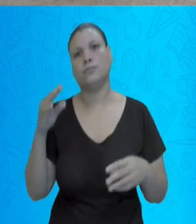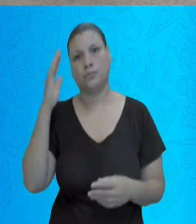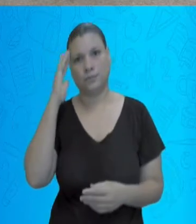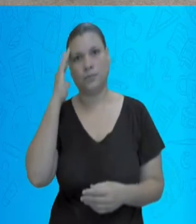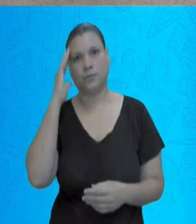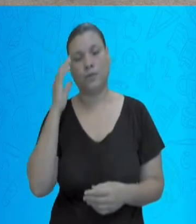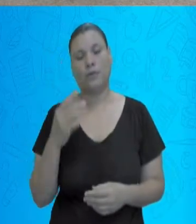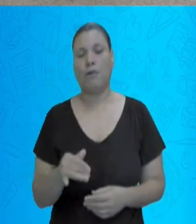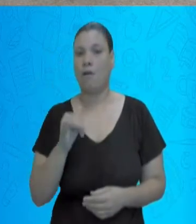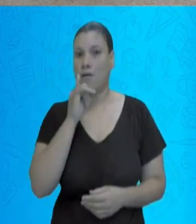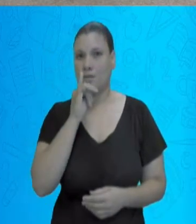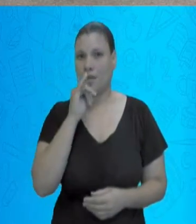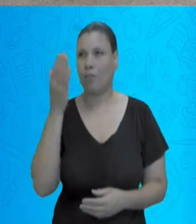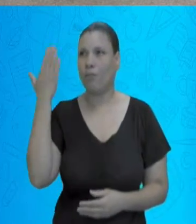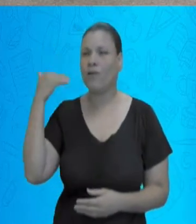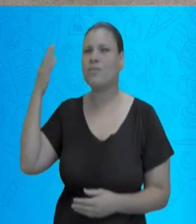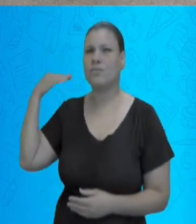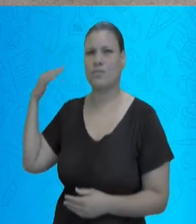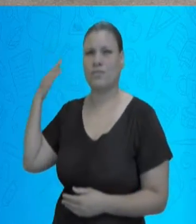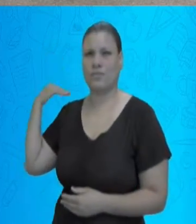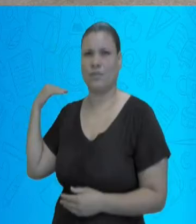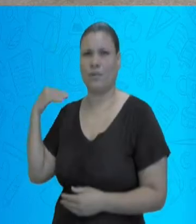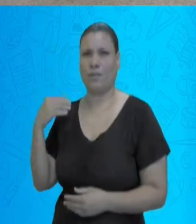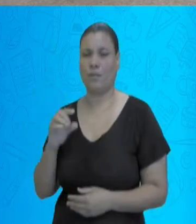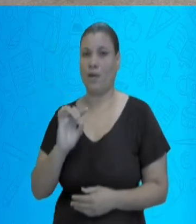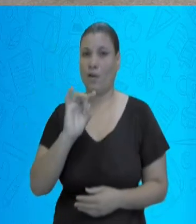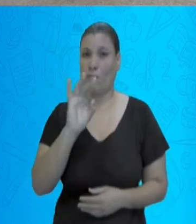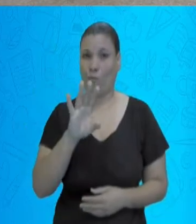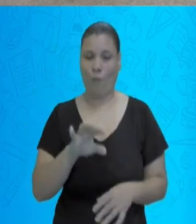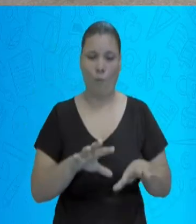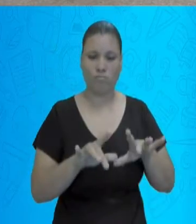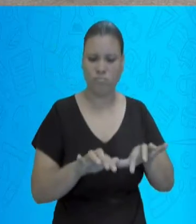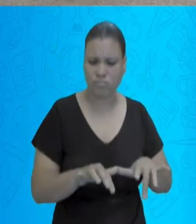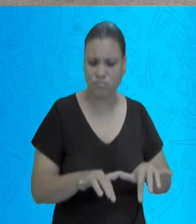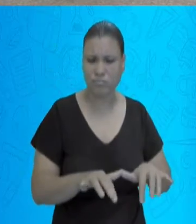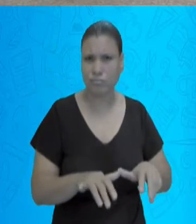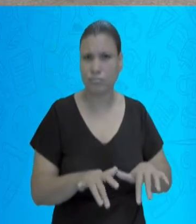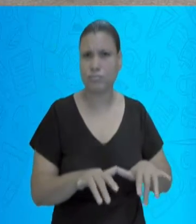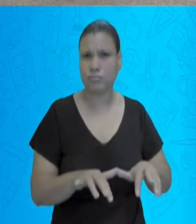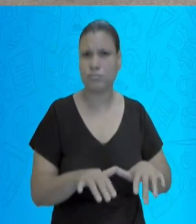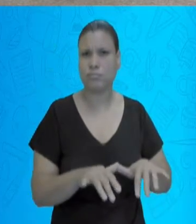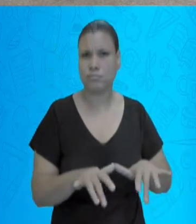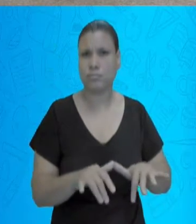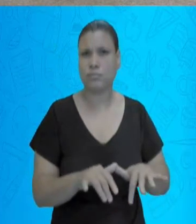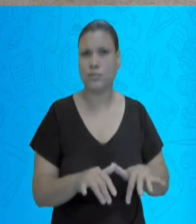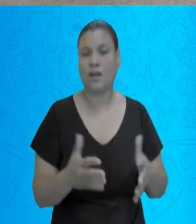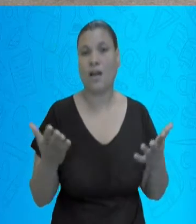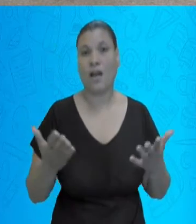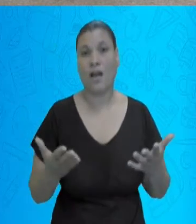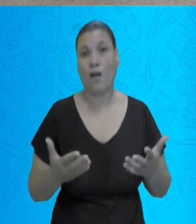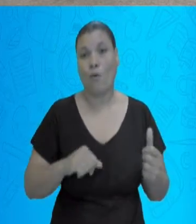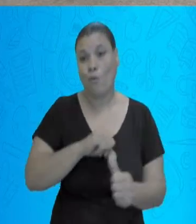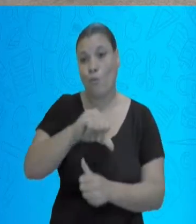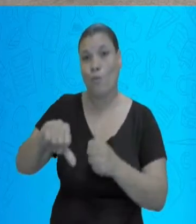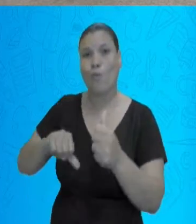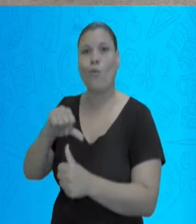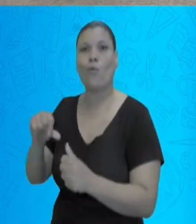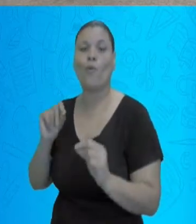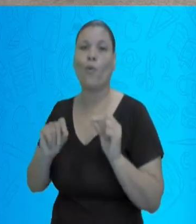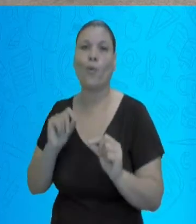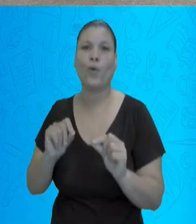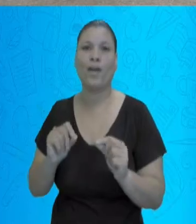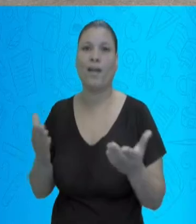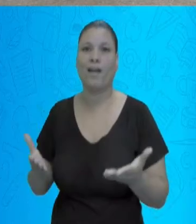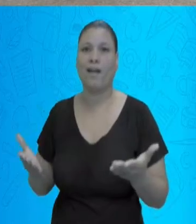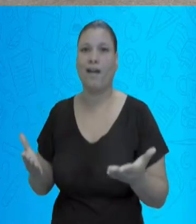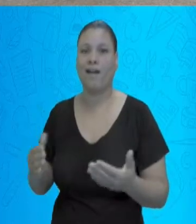computador. Mas antigamente a gente só usava a máquina de escrever. Então ela passou a ser uma peça de museu.